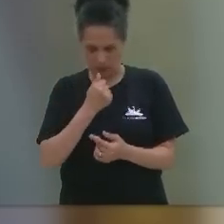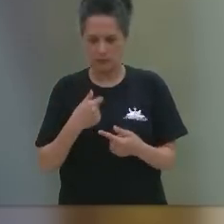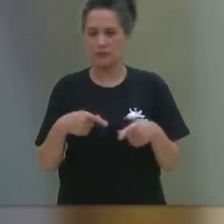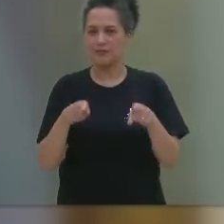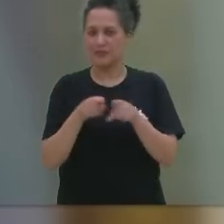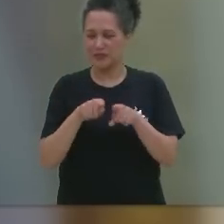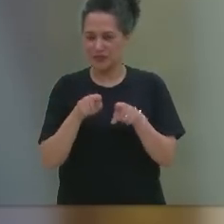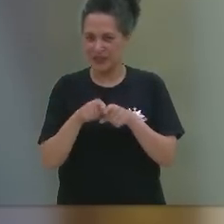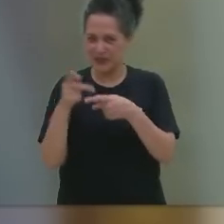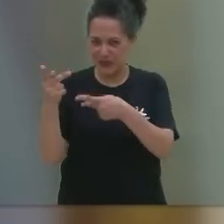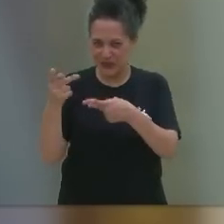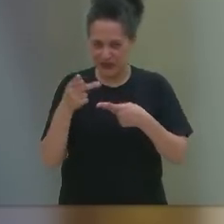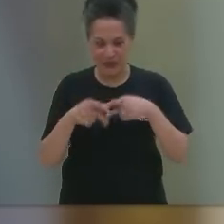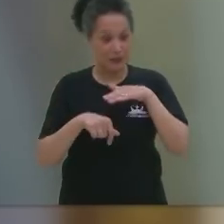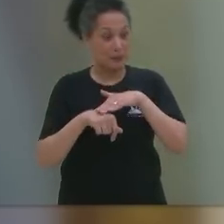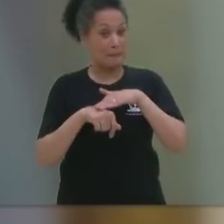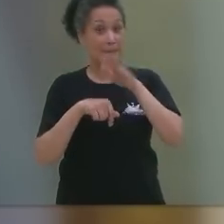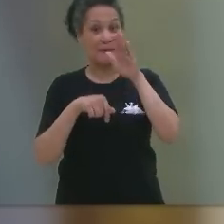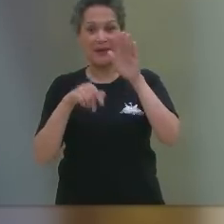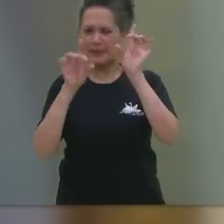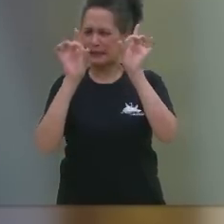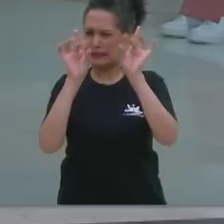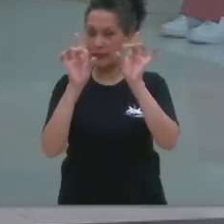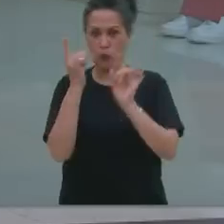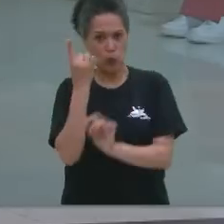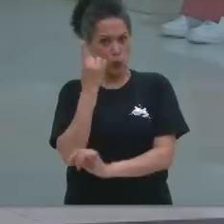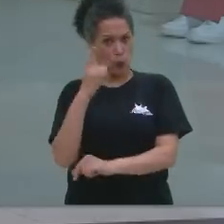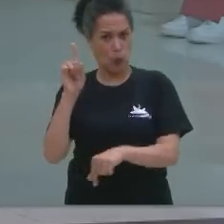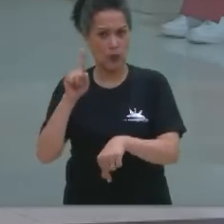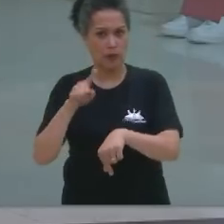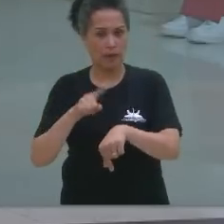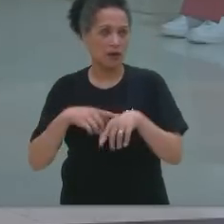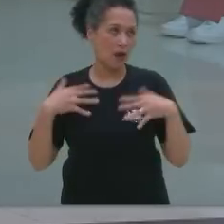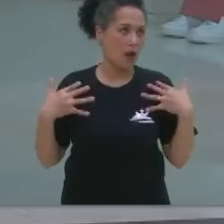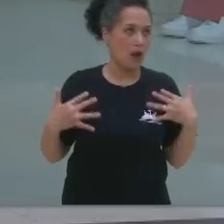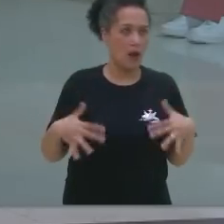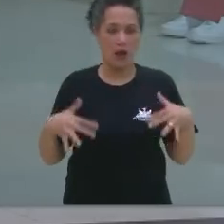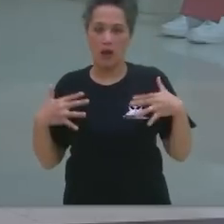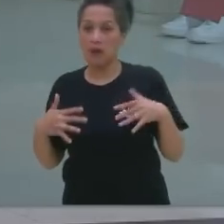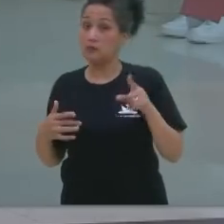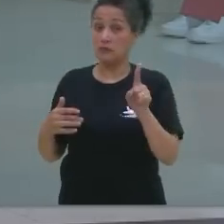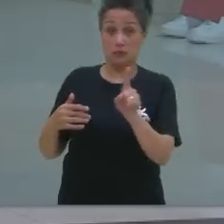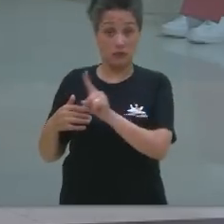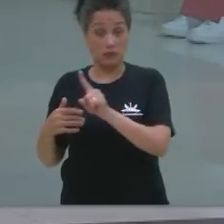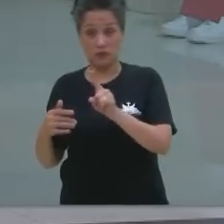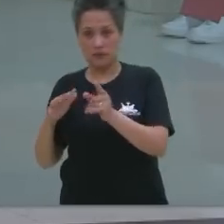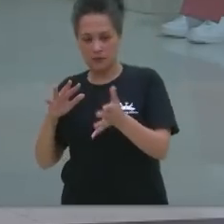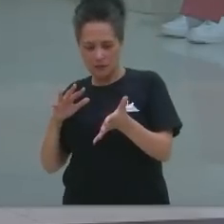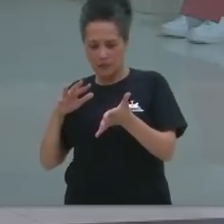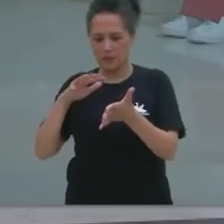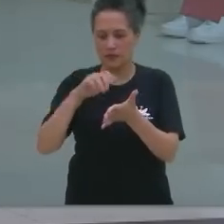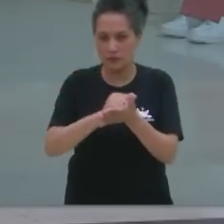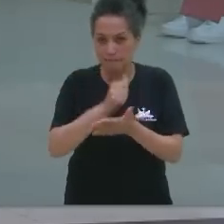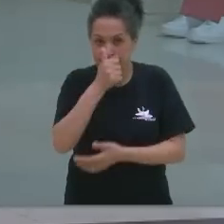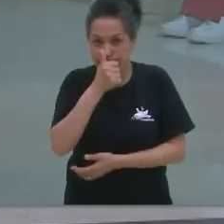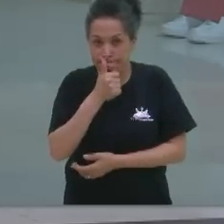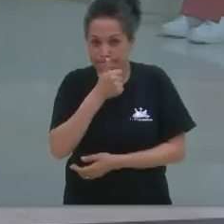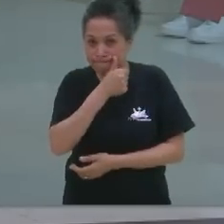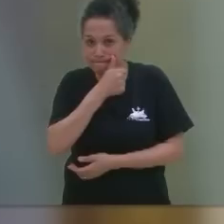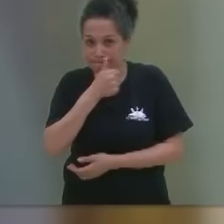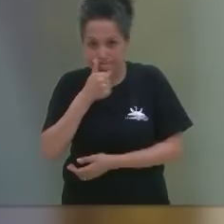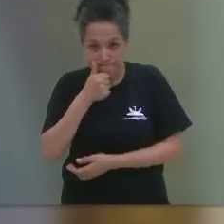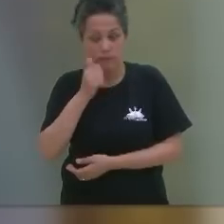mais que especial, não deixe para a última hora, fazer a inscrição do retiro. Já